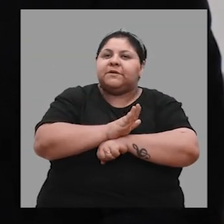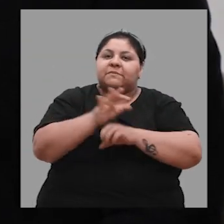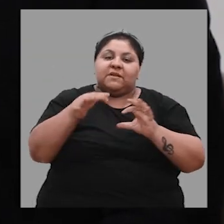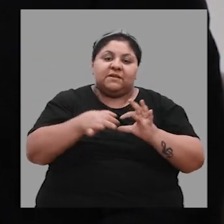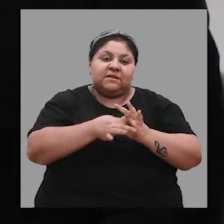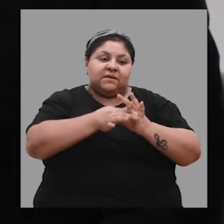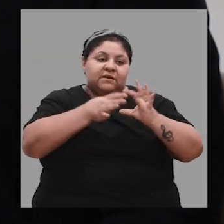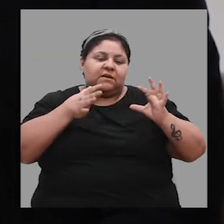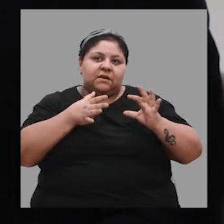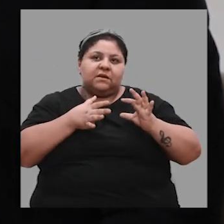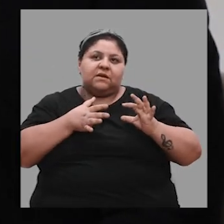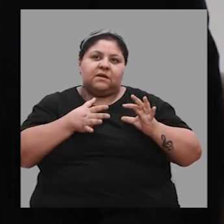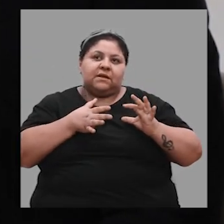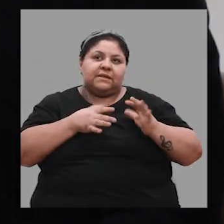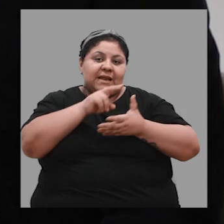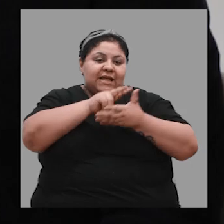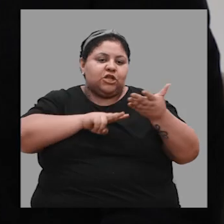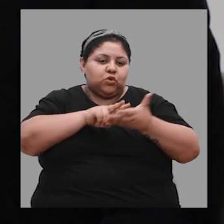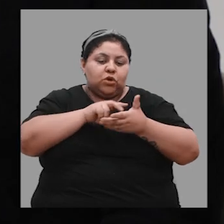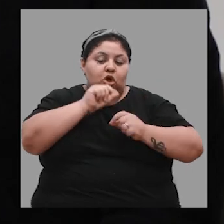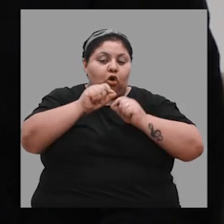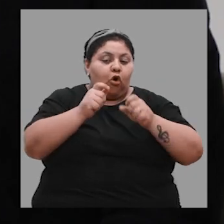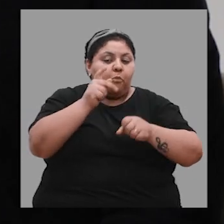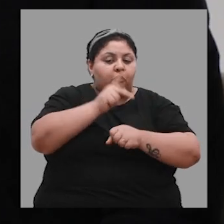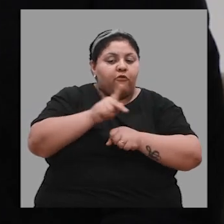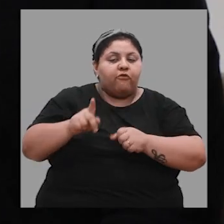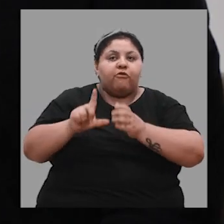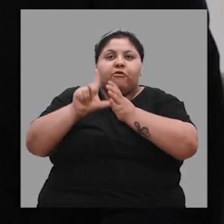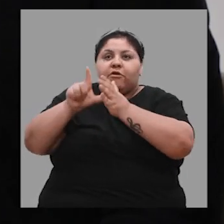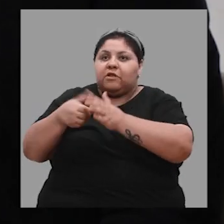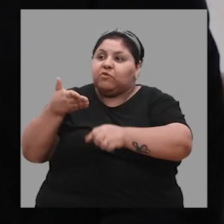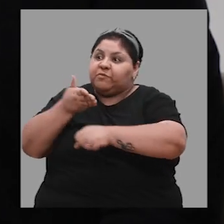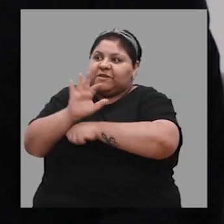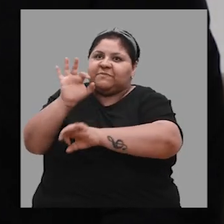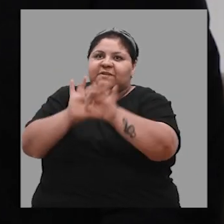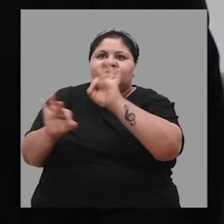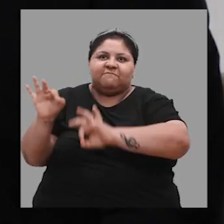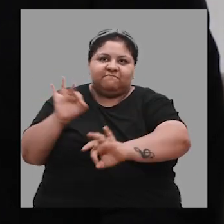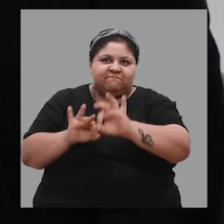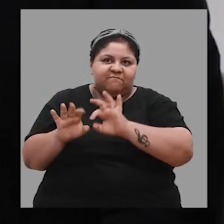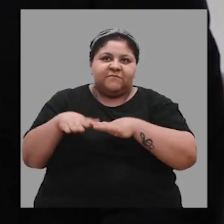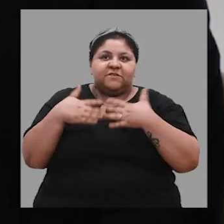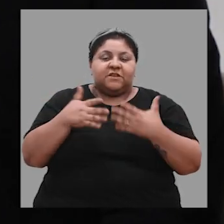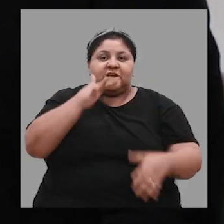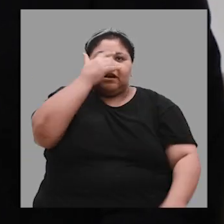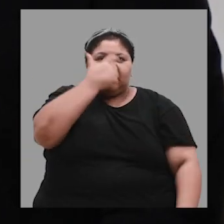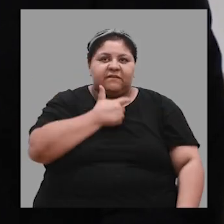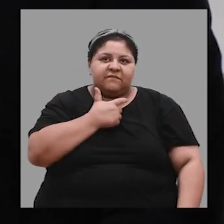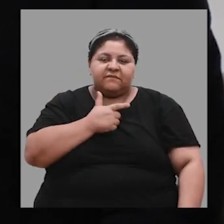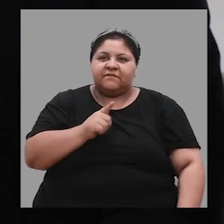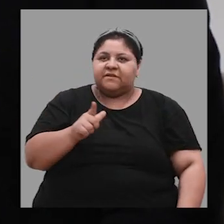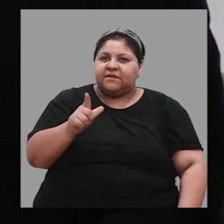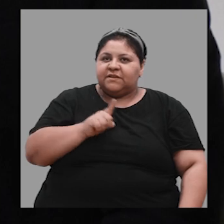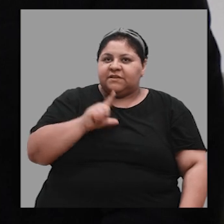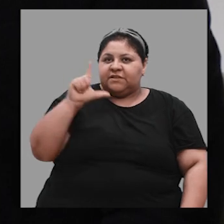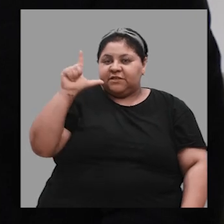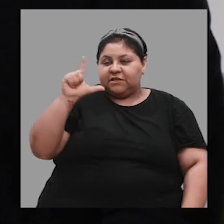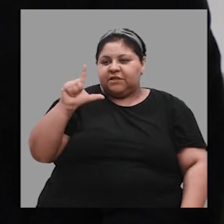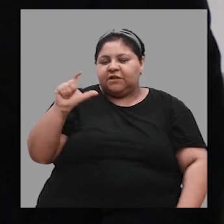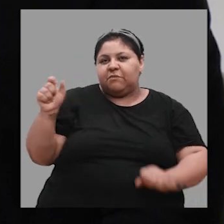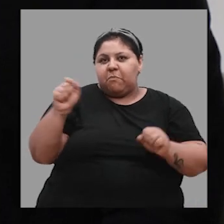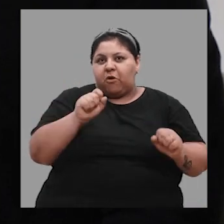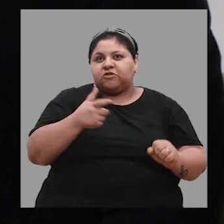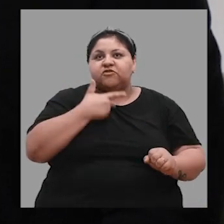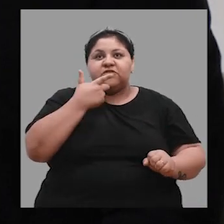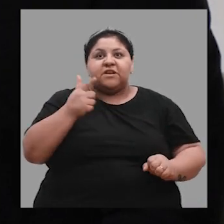participar do passaporte, da maratona enquanto prof. E depois participar da organização mesmo. Então, eu acho que eu tenho um